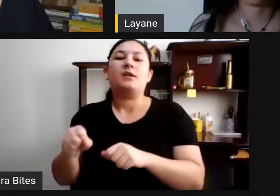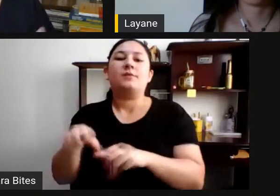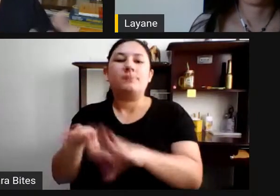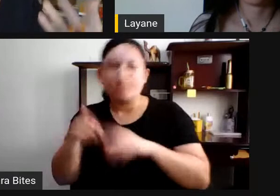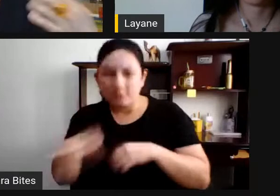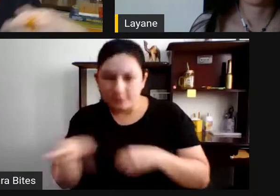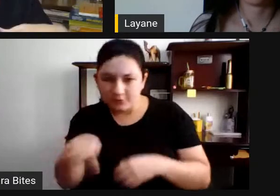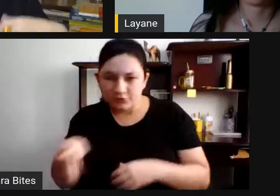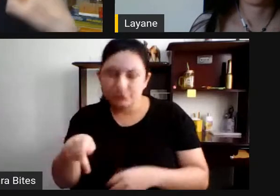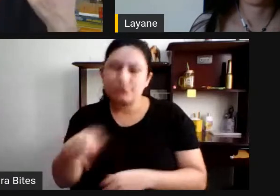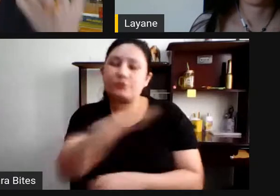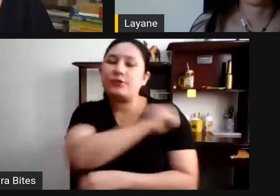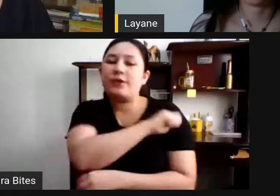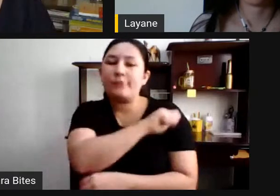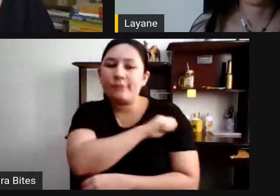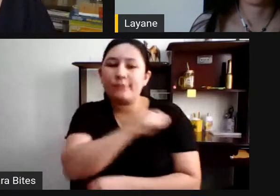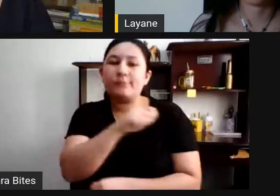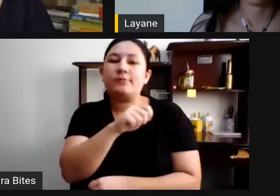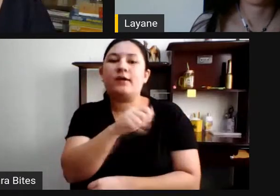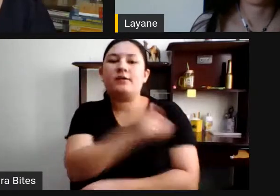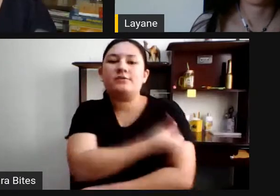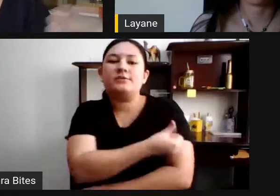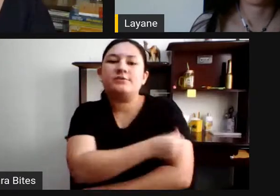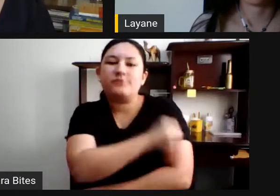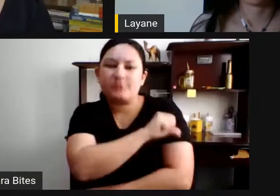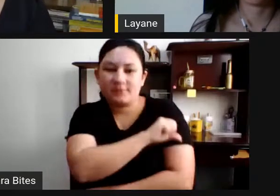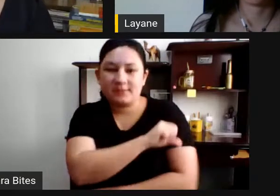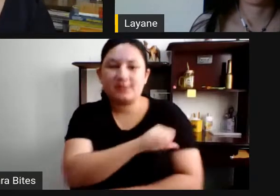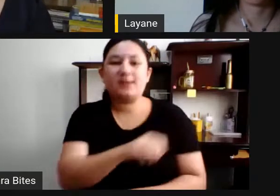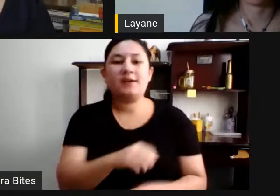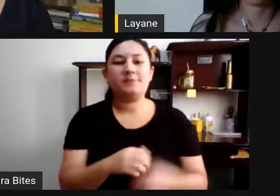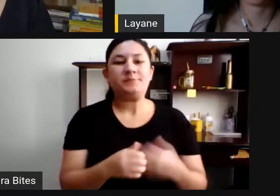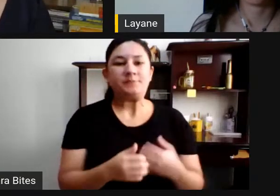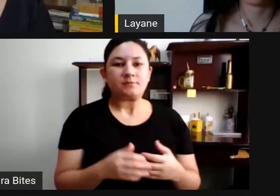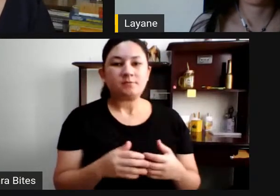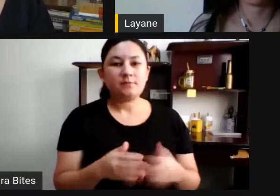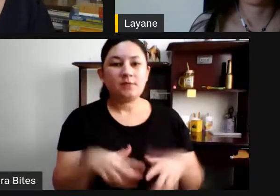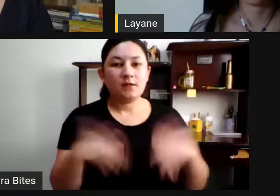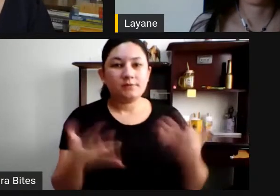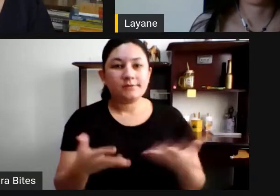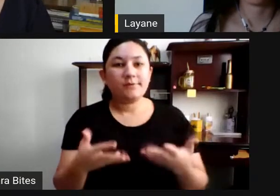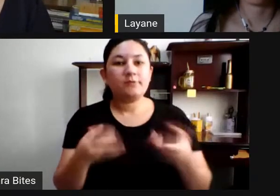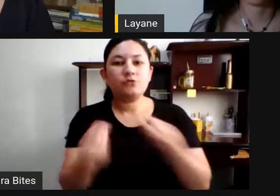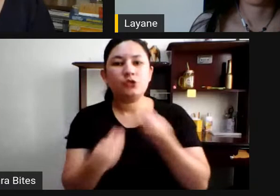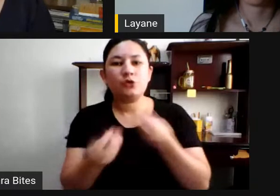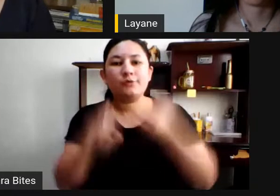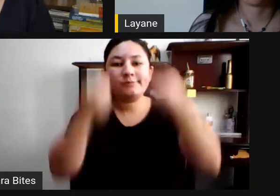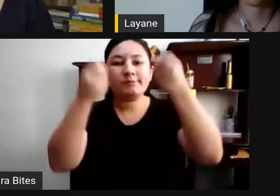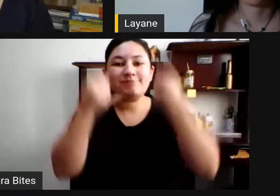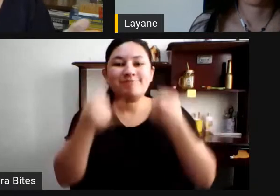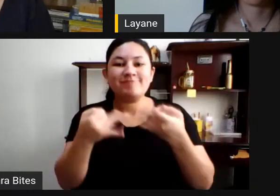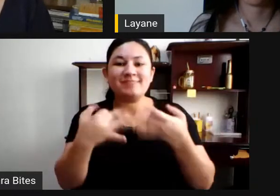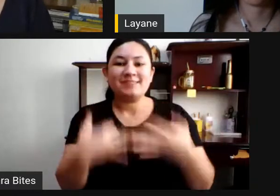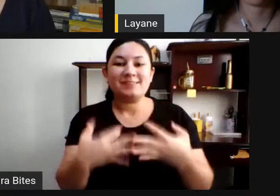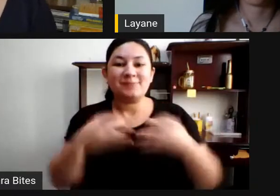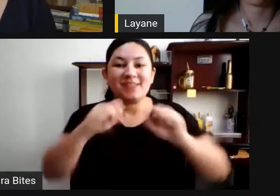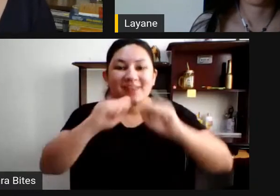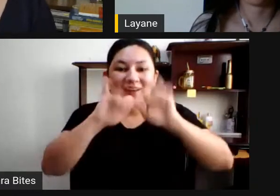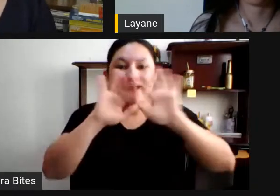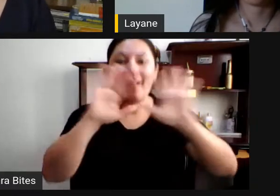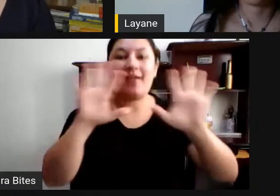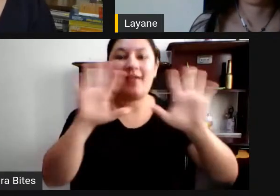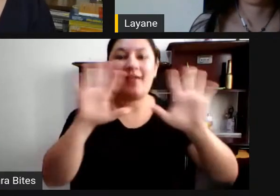esse funcionamento da linguagem esclarecer ele e transmitir para outros eu